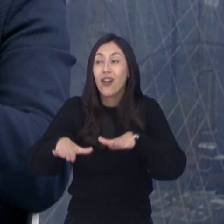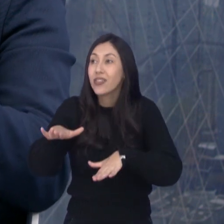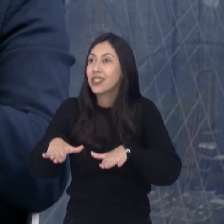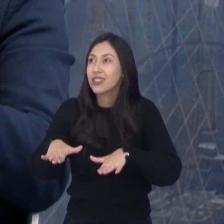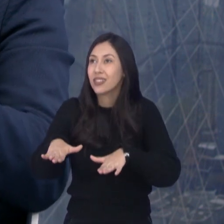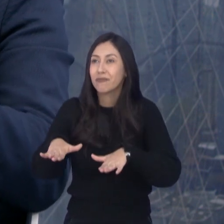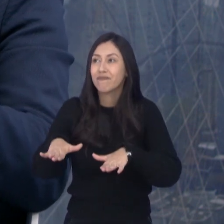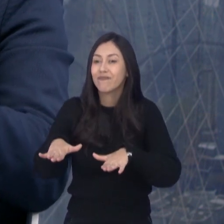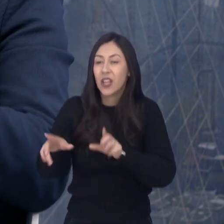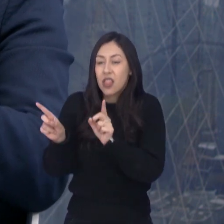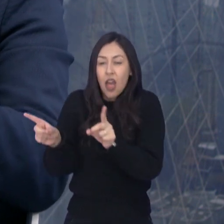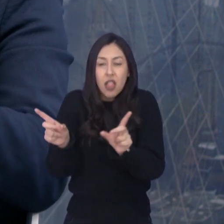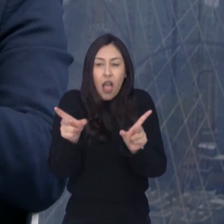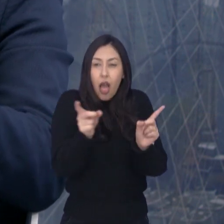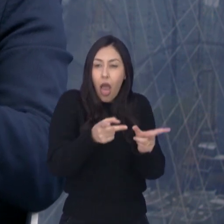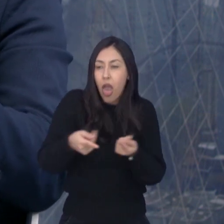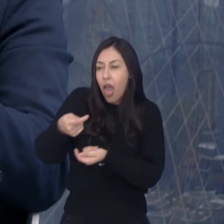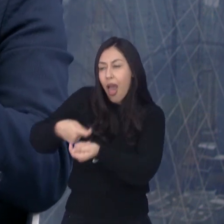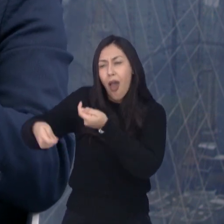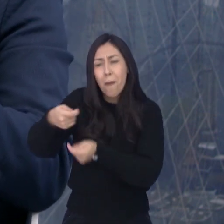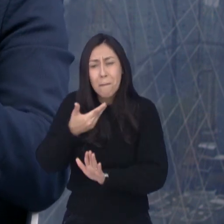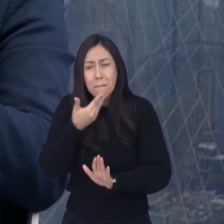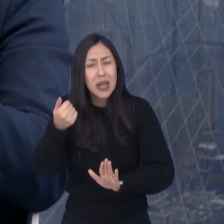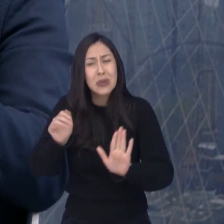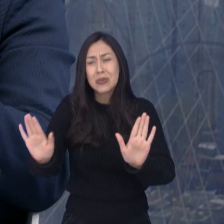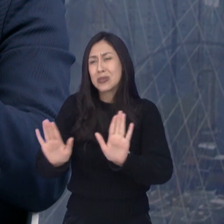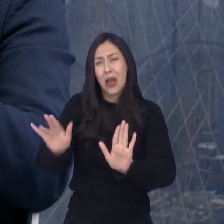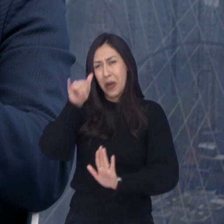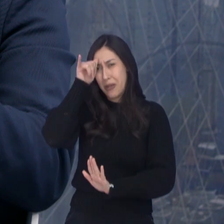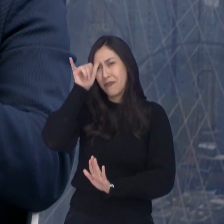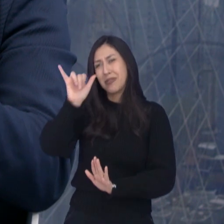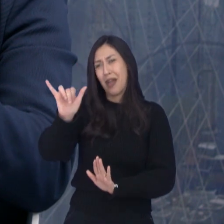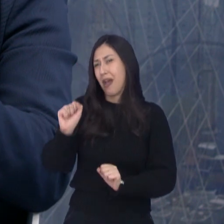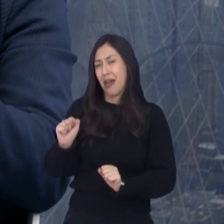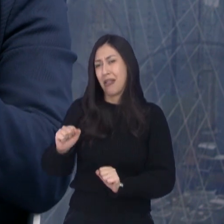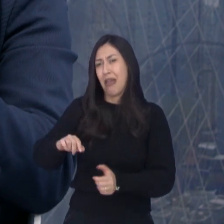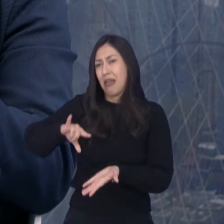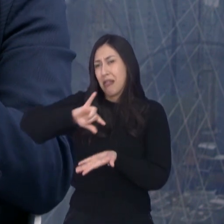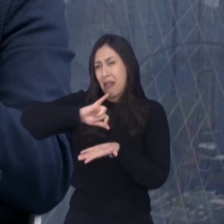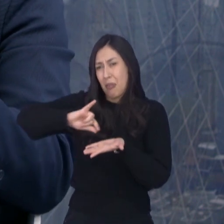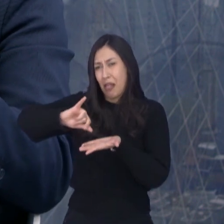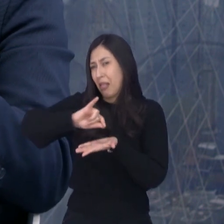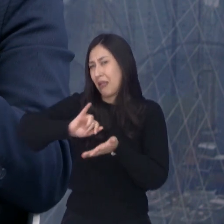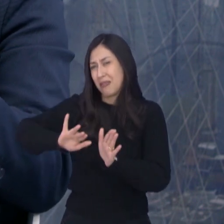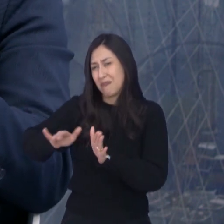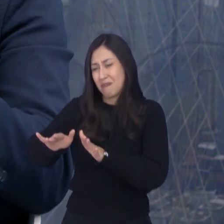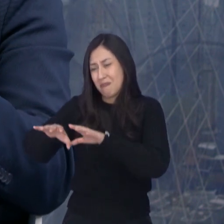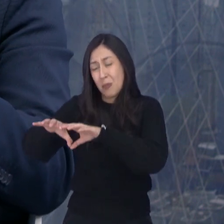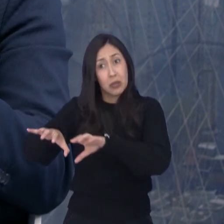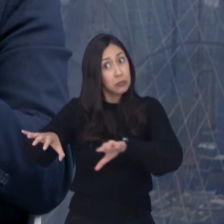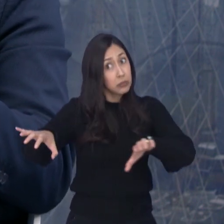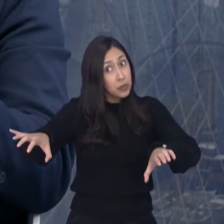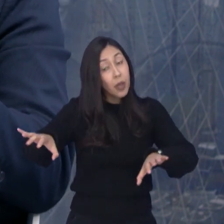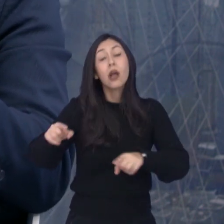deva ser contaminada pela visão capitalista do consumo, porque aí eu acabaria abrindo mão de algumas coisas que são